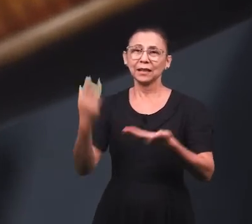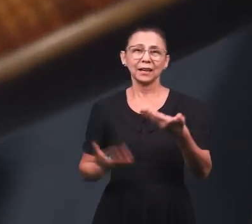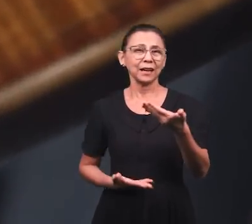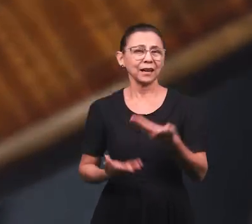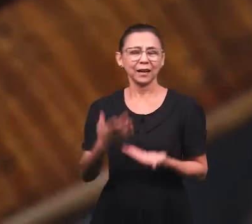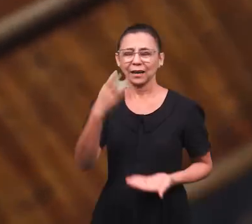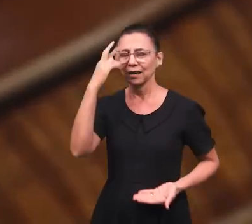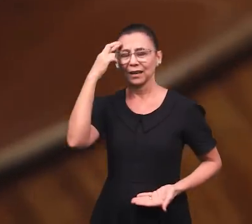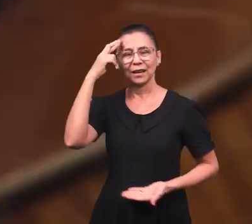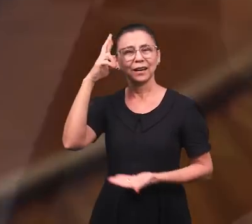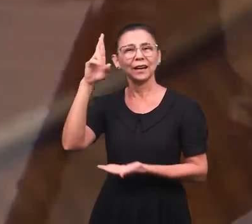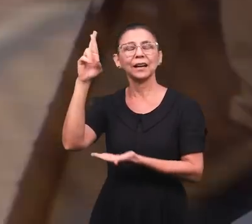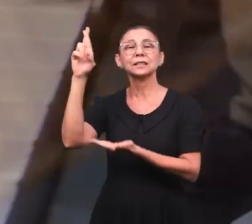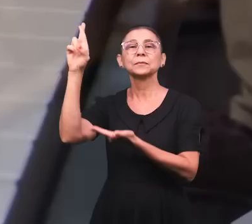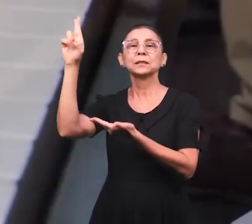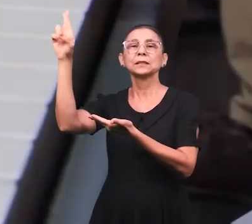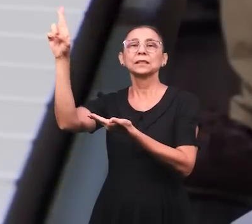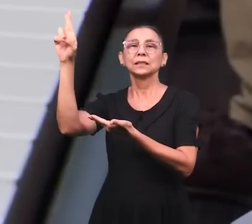mais e